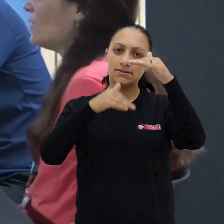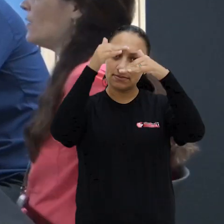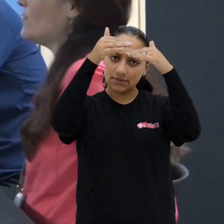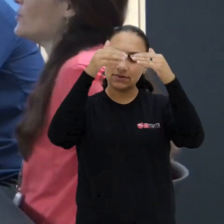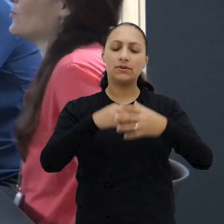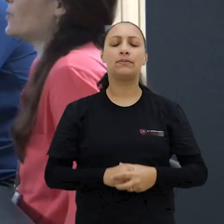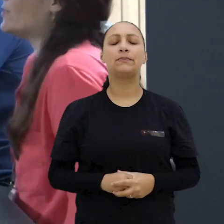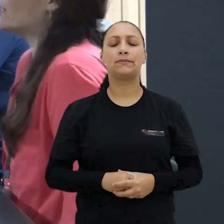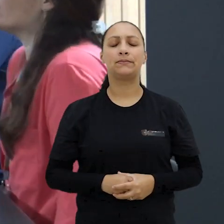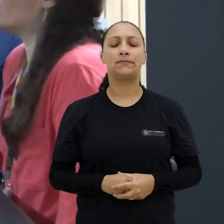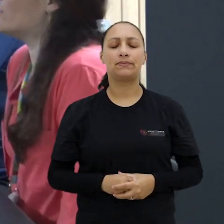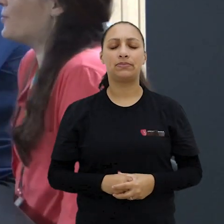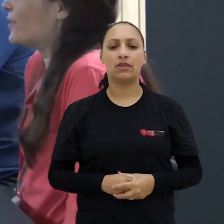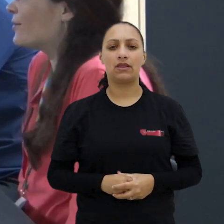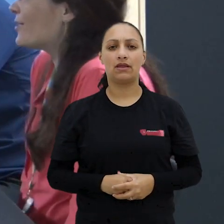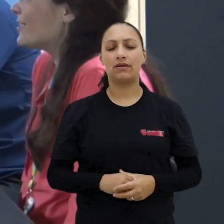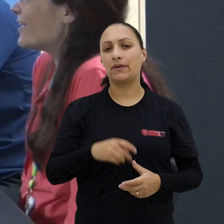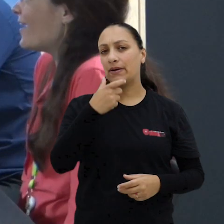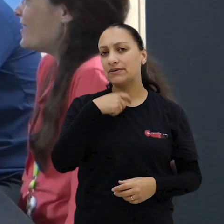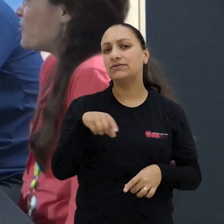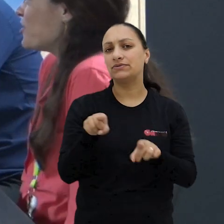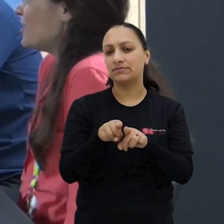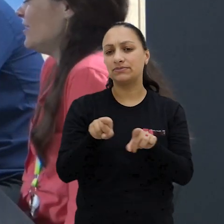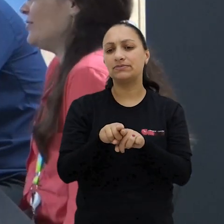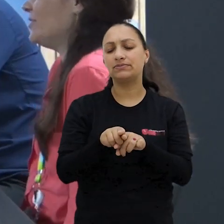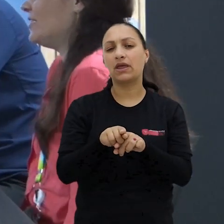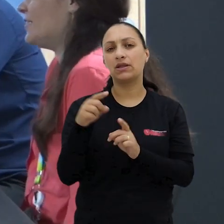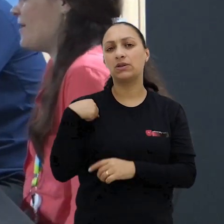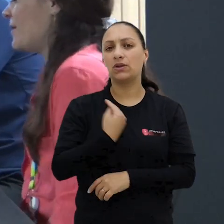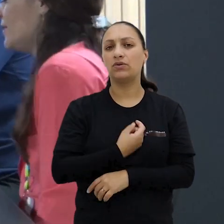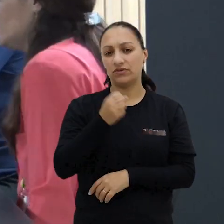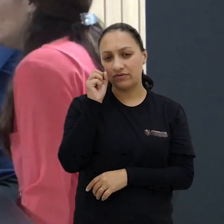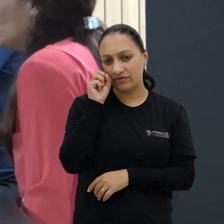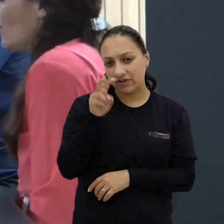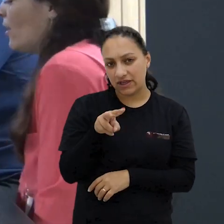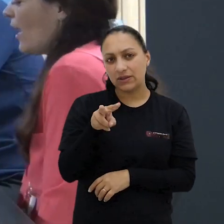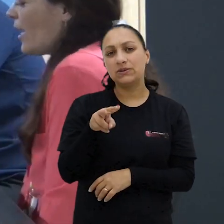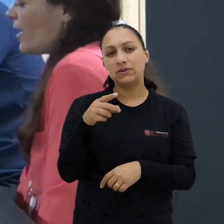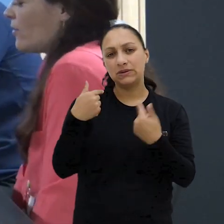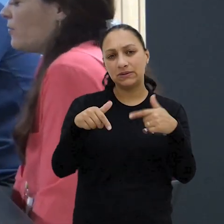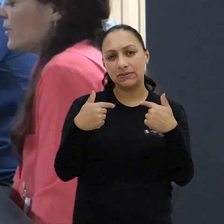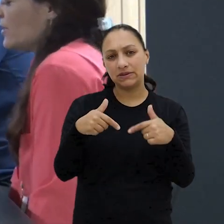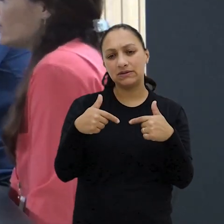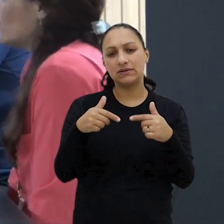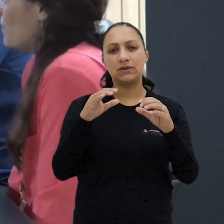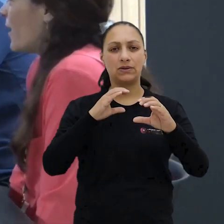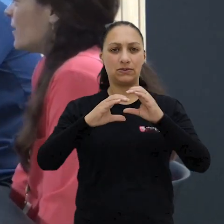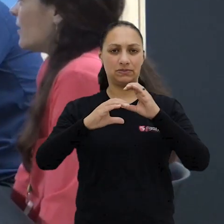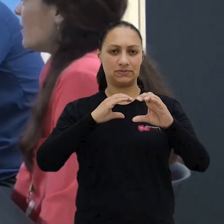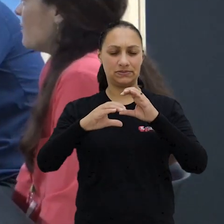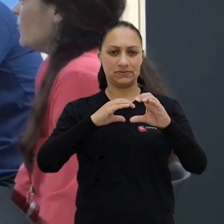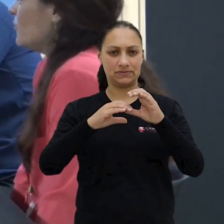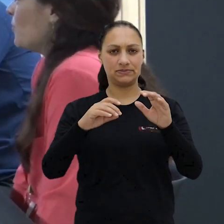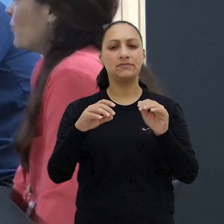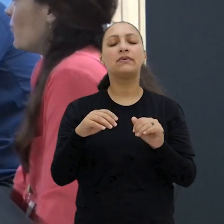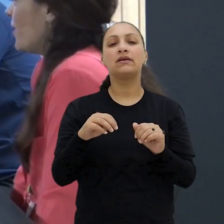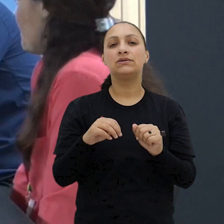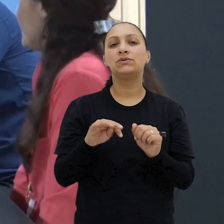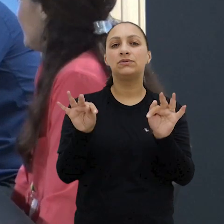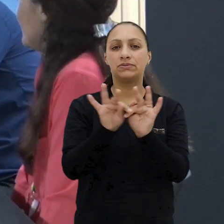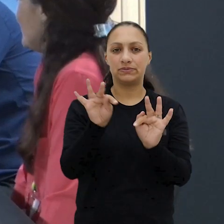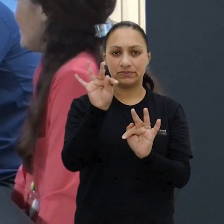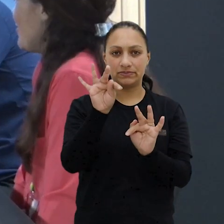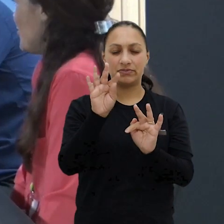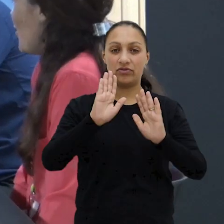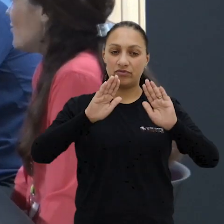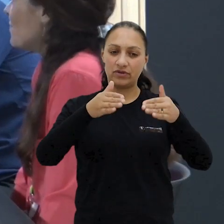demais. E eu acho que uma coisa que a gente também agora está enxergando e trabalhando, a comunicação do parque, ele é muito para